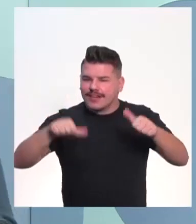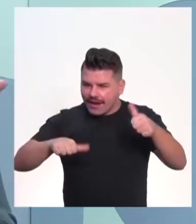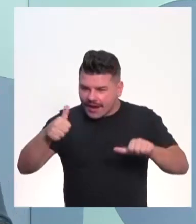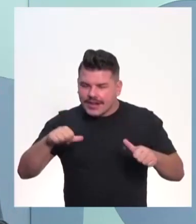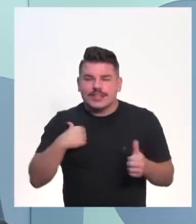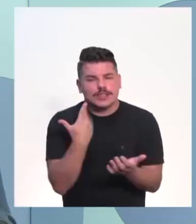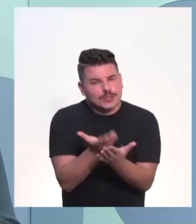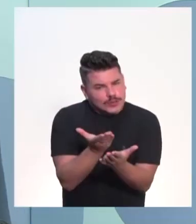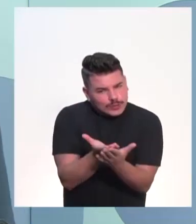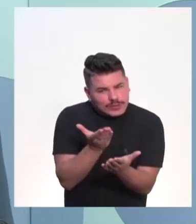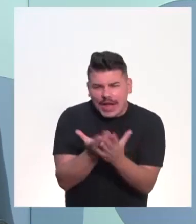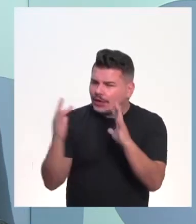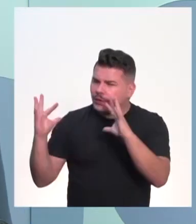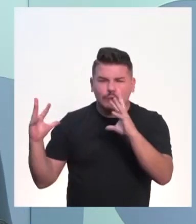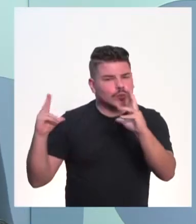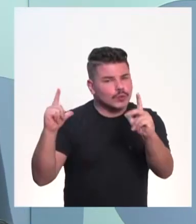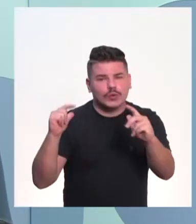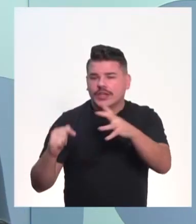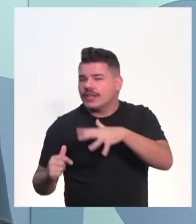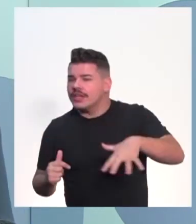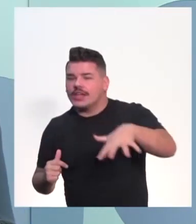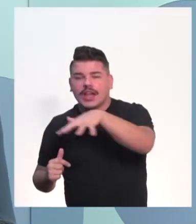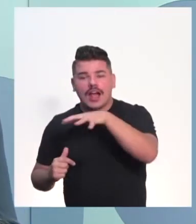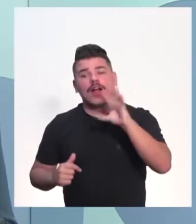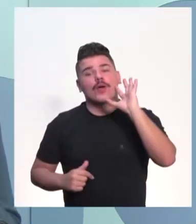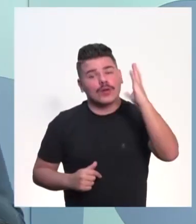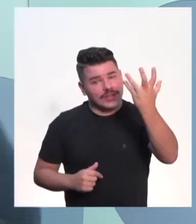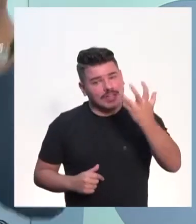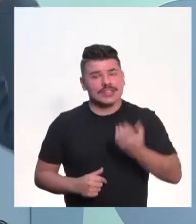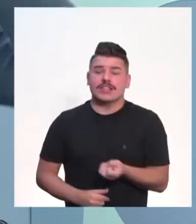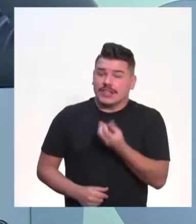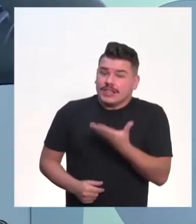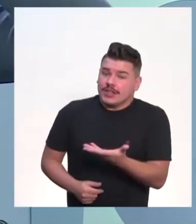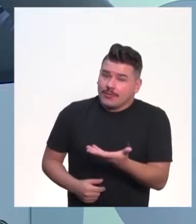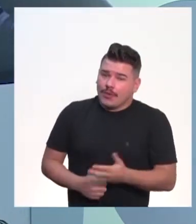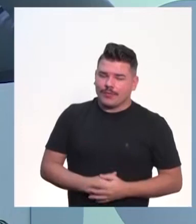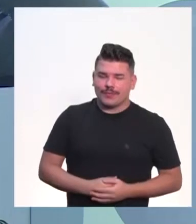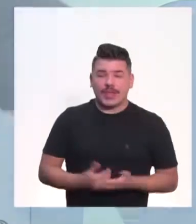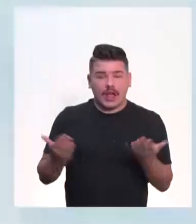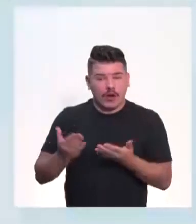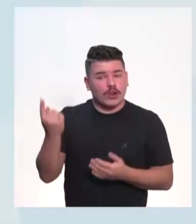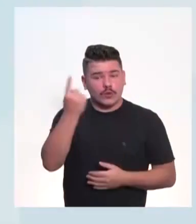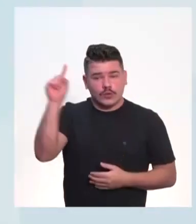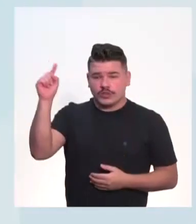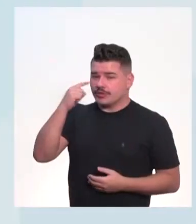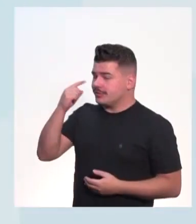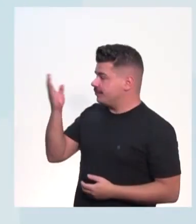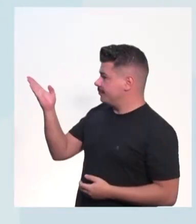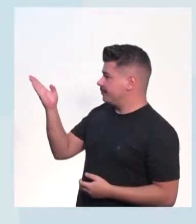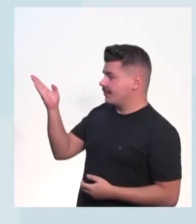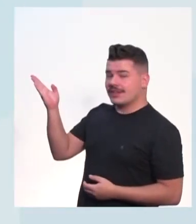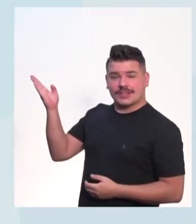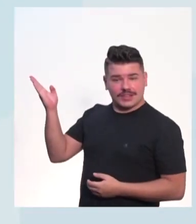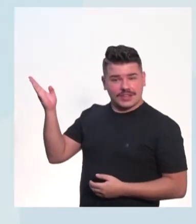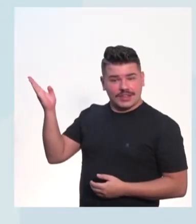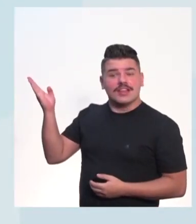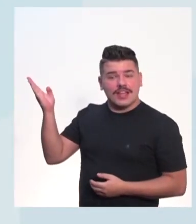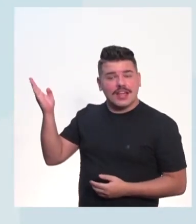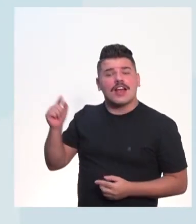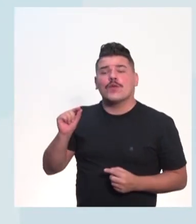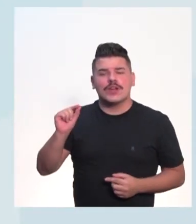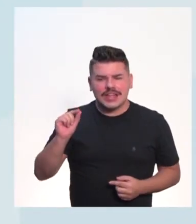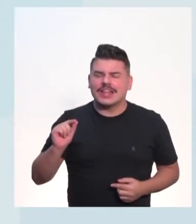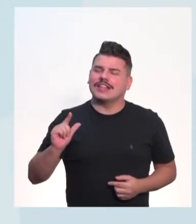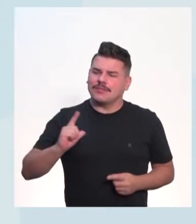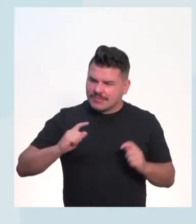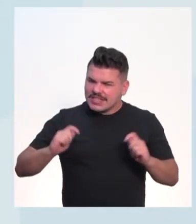coisas que acontecem ao nosso redor. E, bom, por último, como vocês podem ver aí no slide, a gente tem